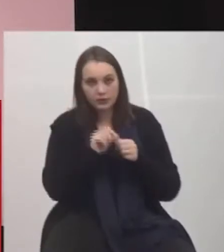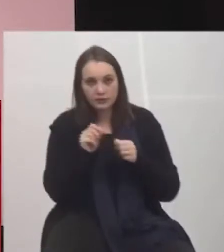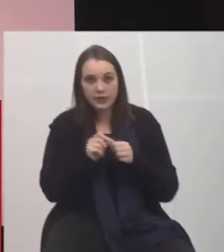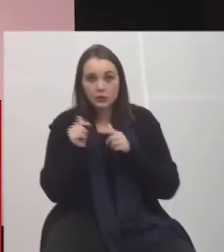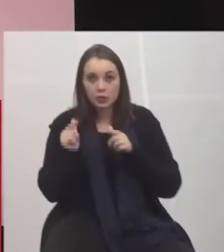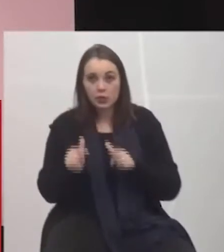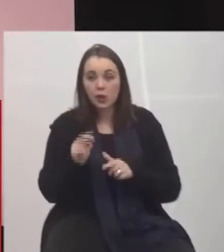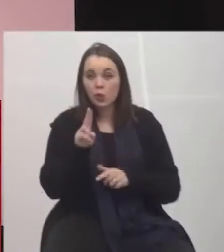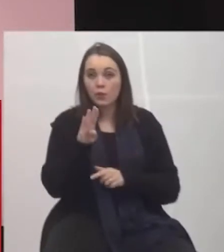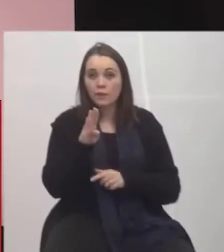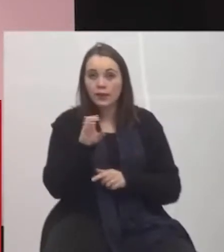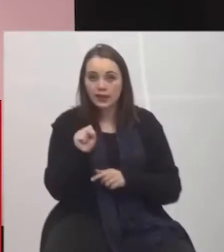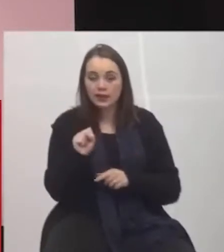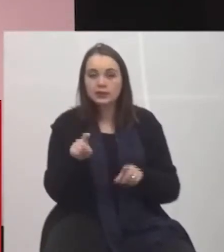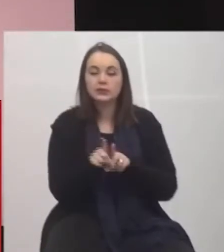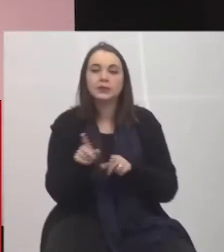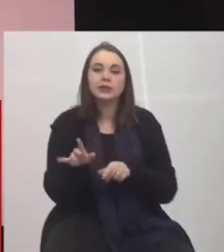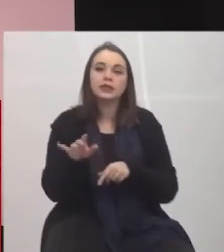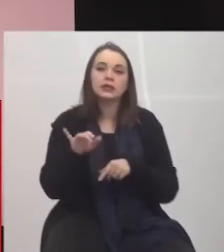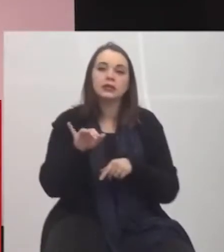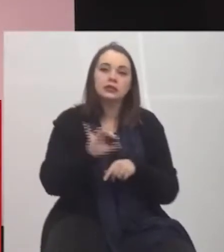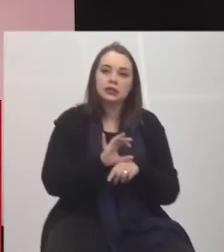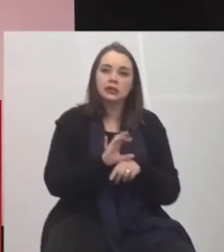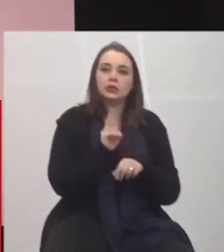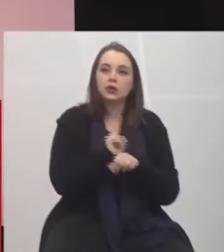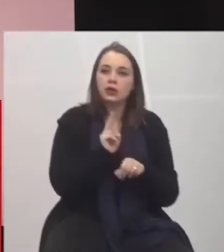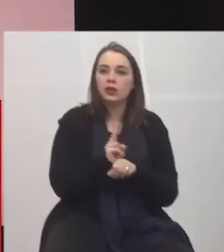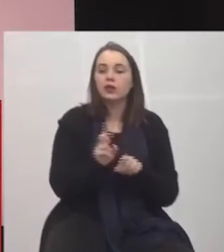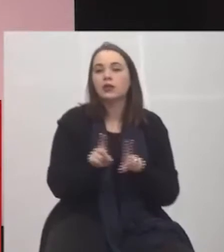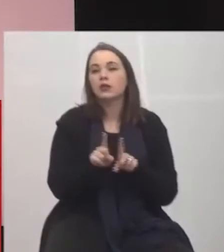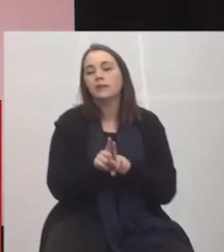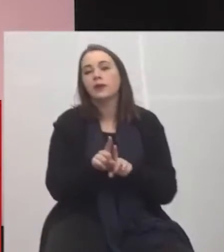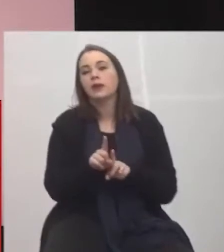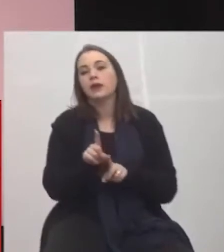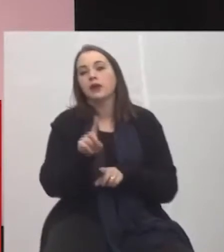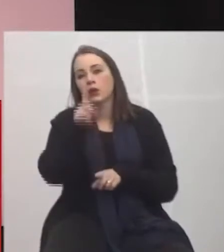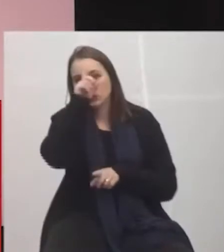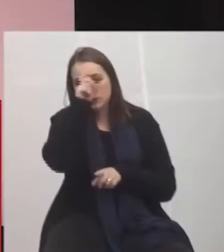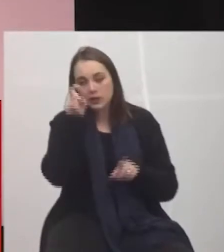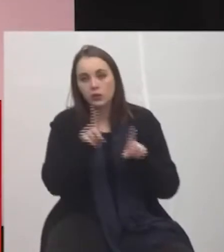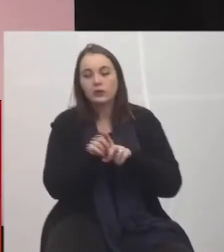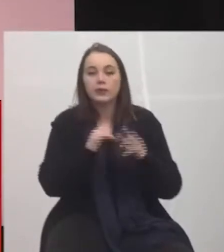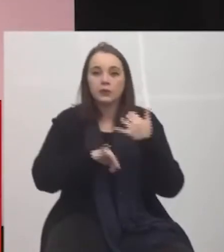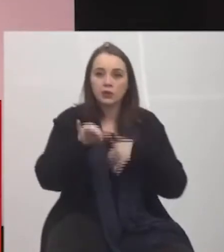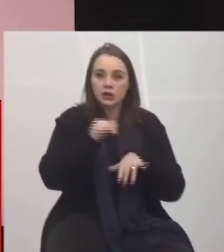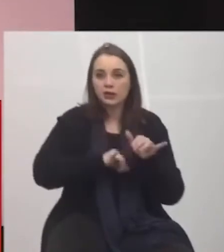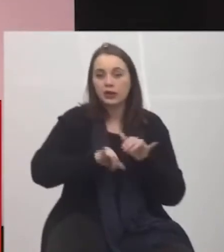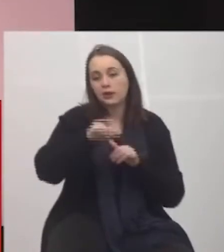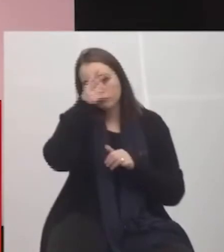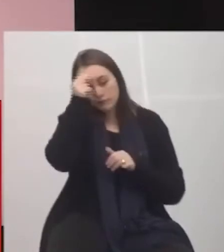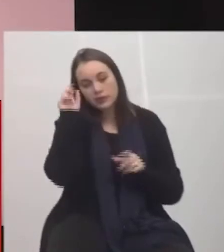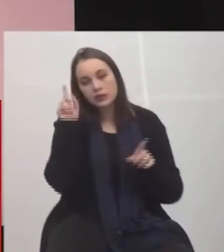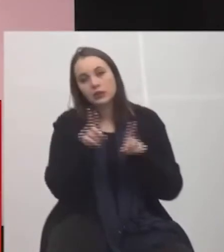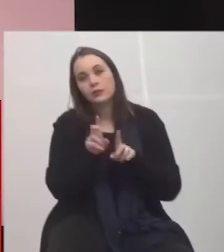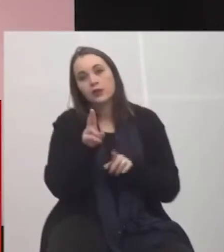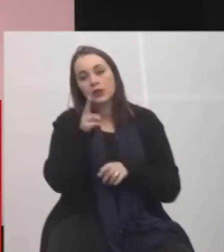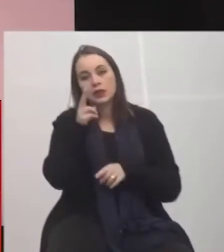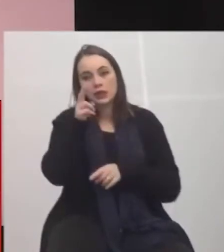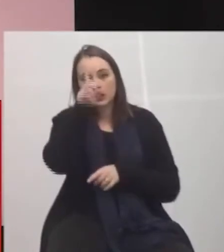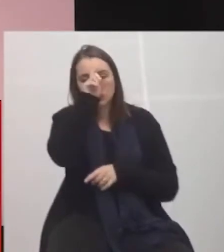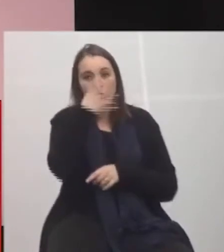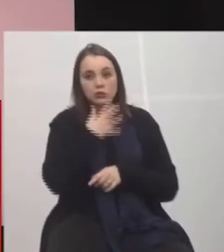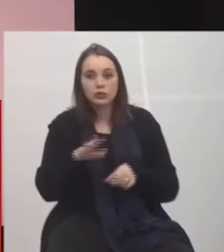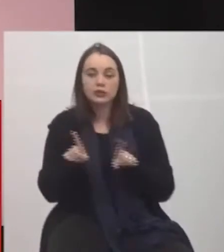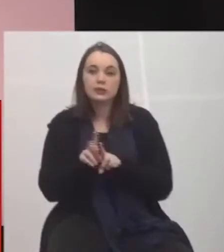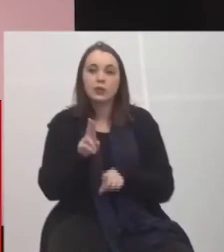ó, UBS, centros de triagem, laboratório municipal, Hospital São José, Hospital Materno Infantil e UPA, tá?